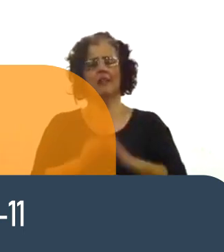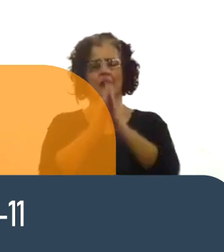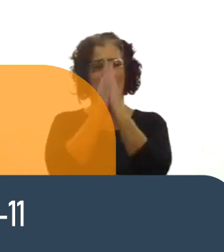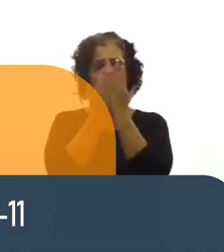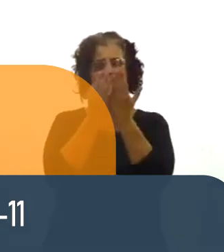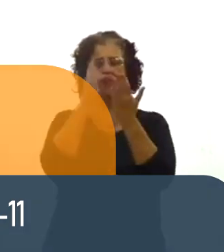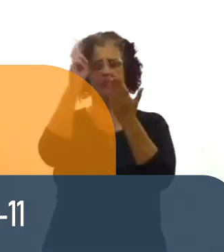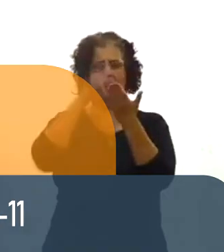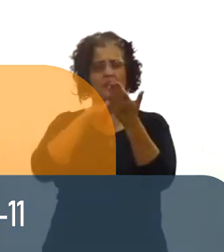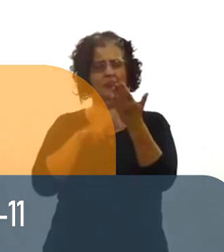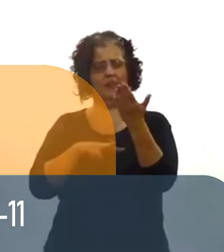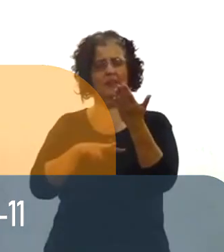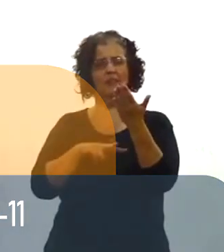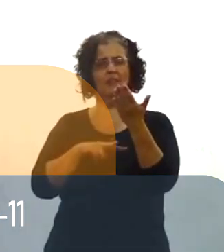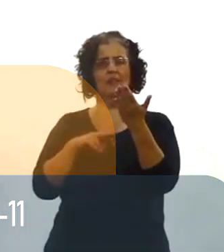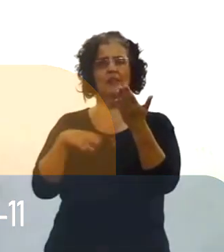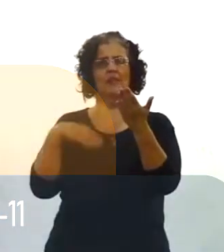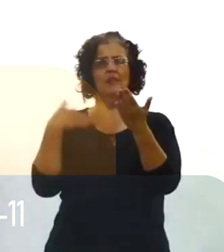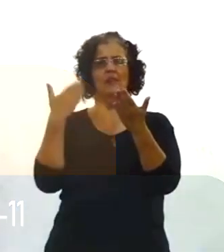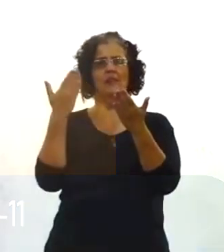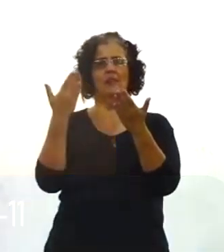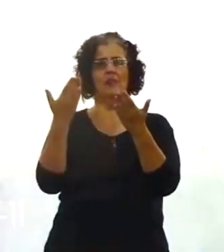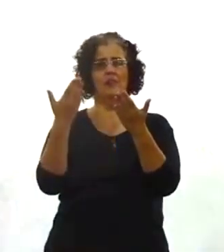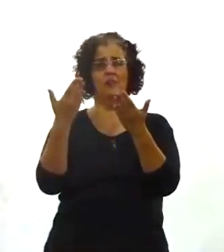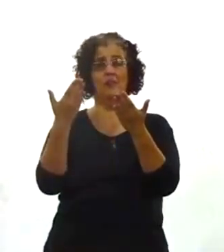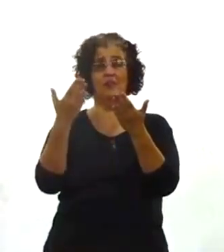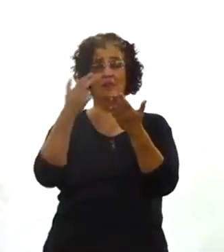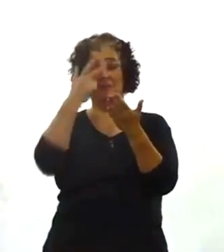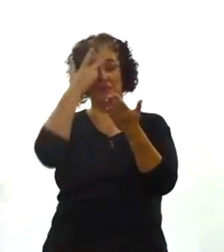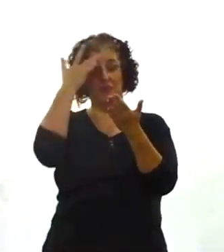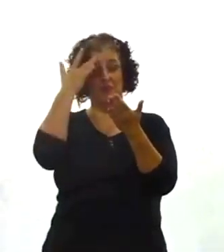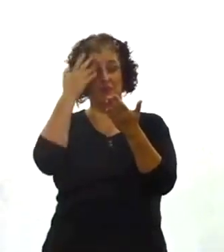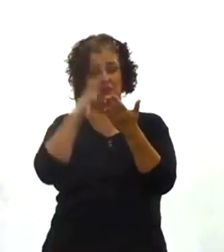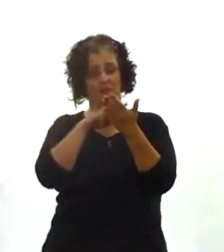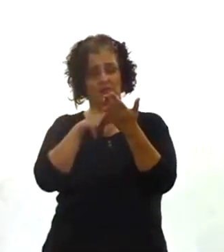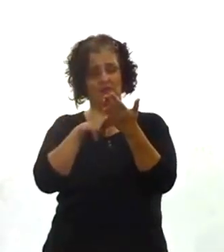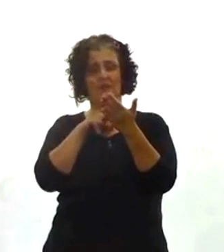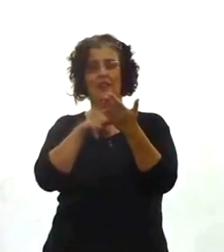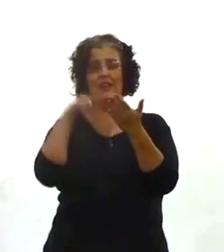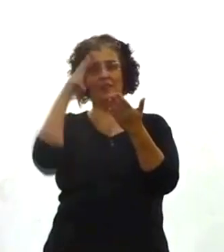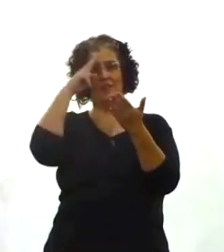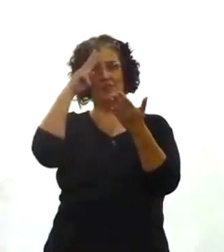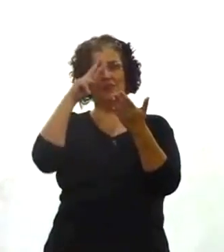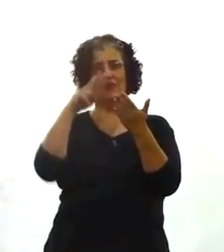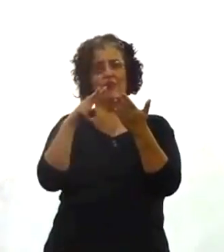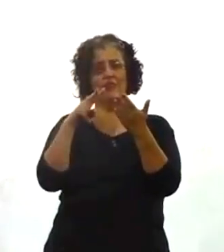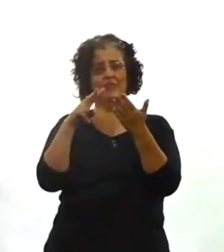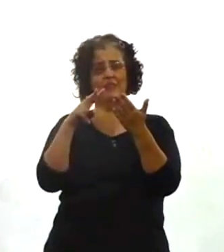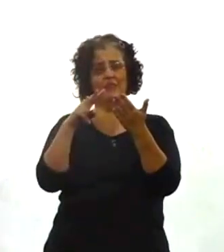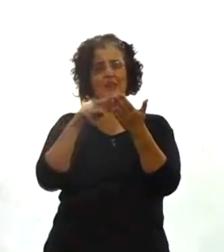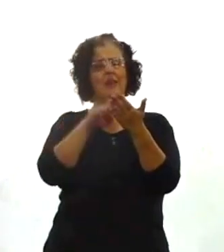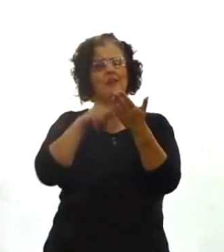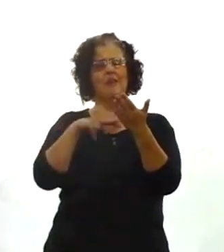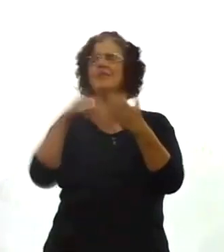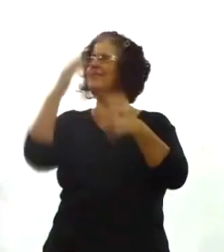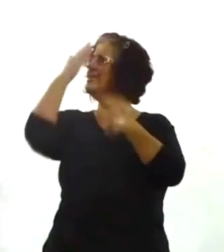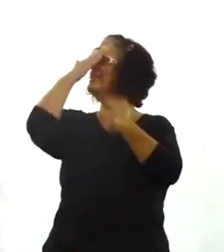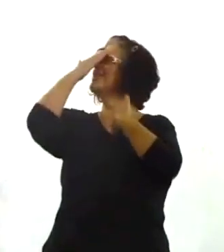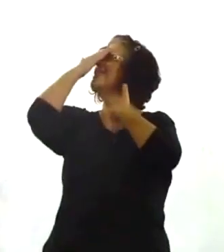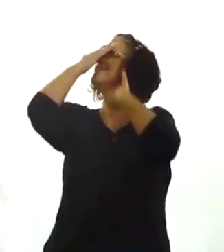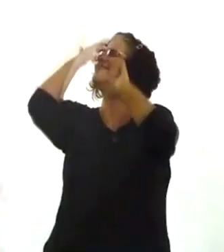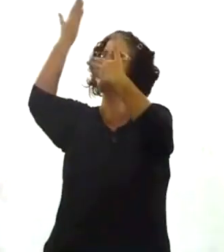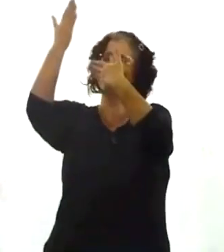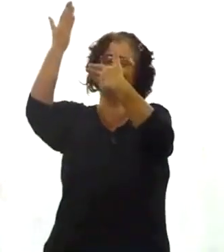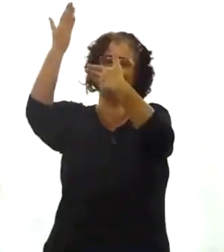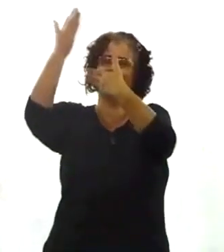que lemos, que quando as pessoas ouvirem as suas histórias, eles vão dar graças a Deus pelo que